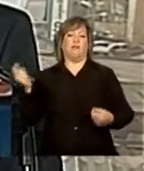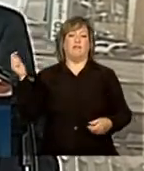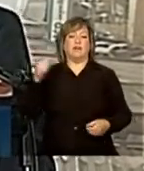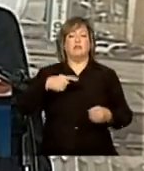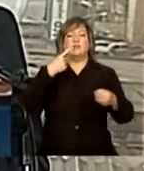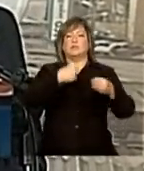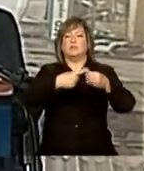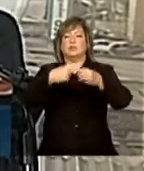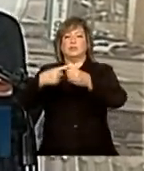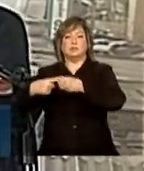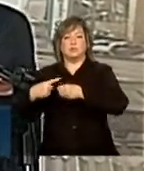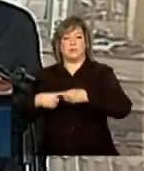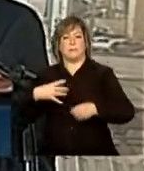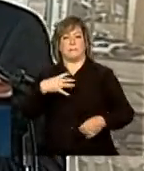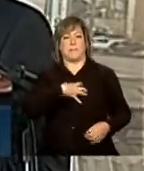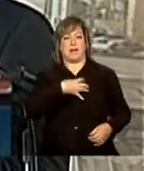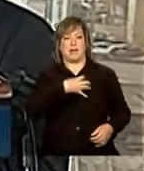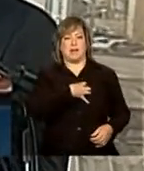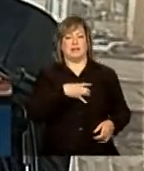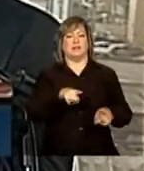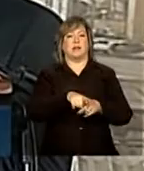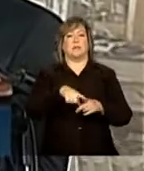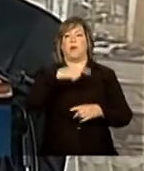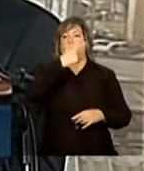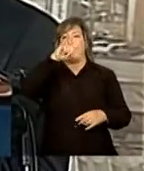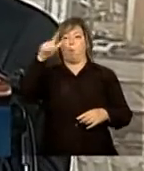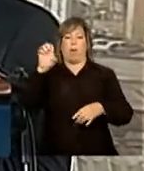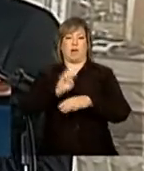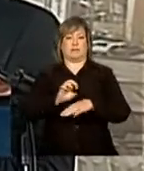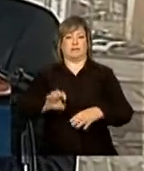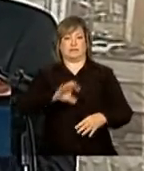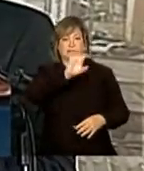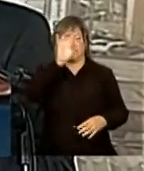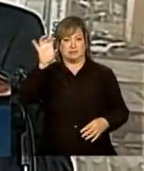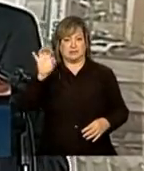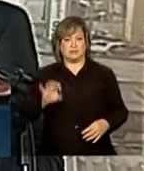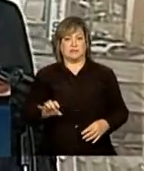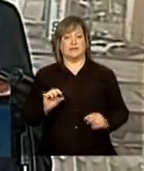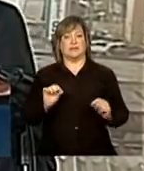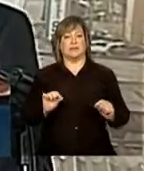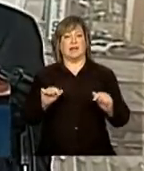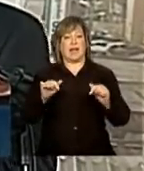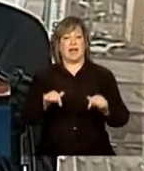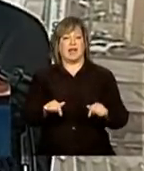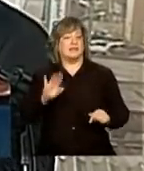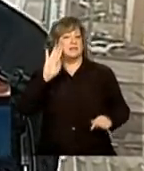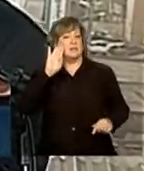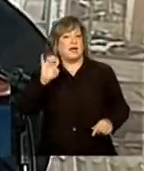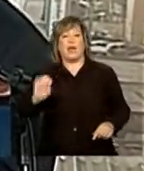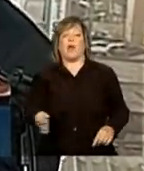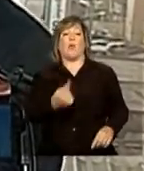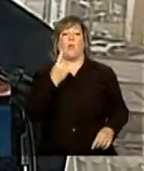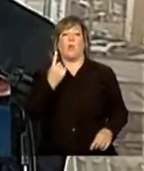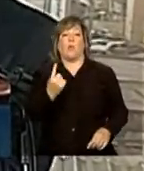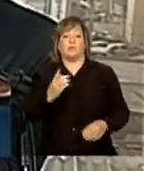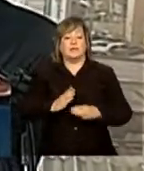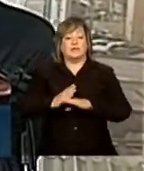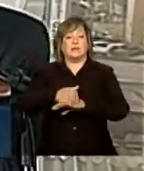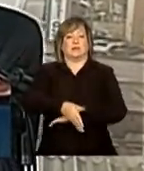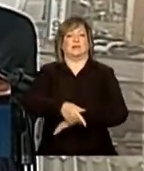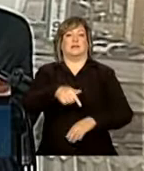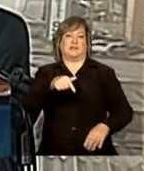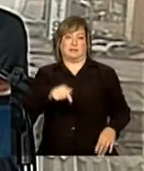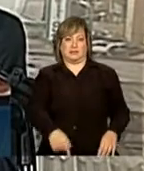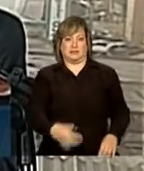interior da Bahia, que vêm de outros estados, e praticamente essa é a única porta de entrada da nossa cidade. Temos